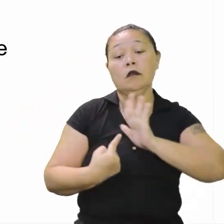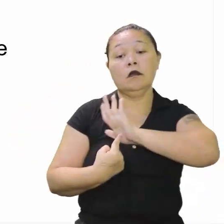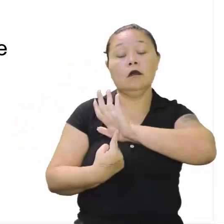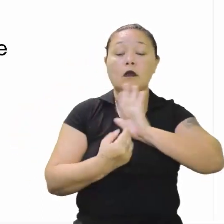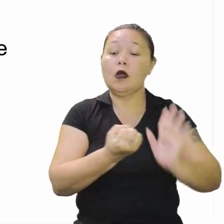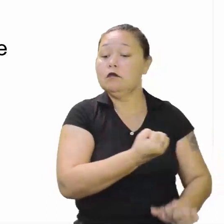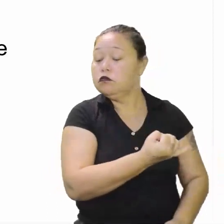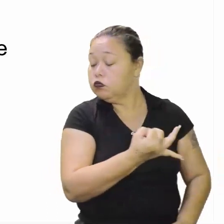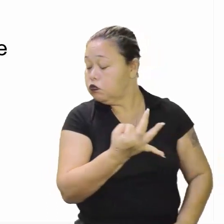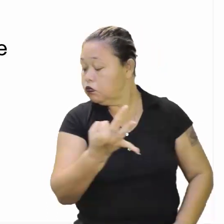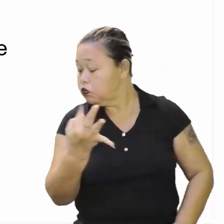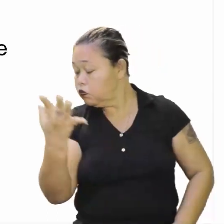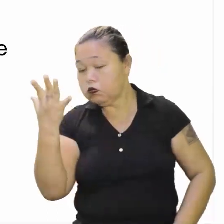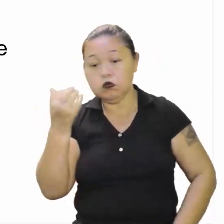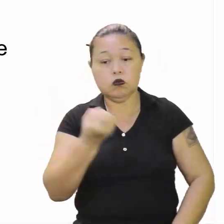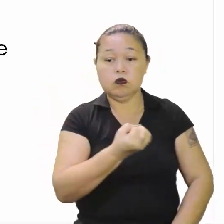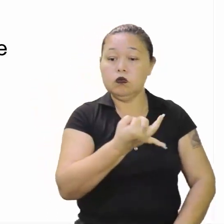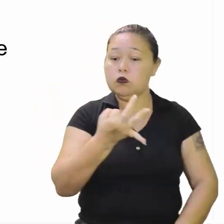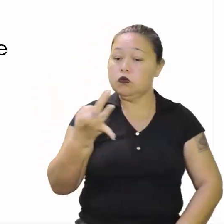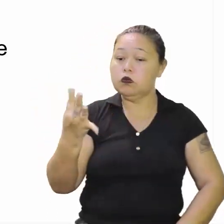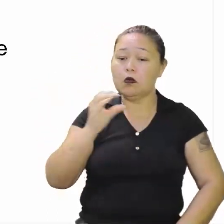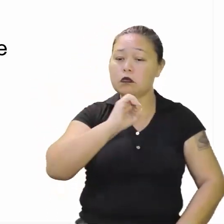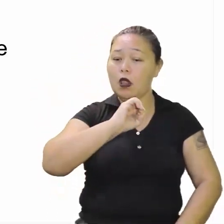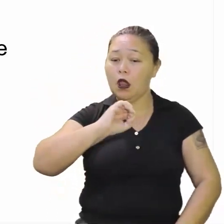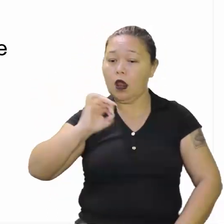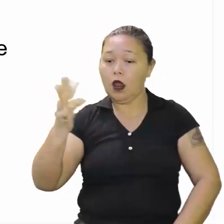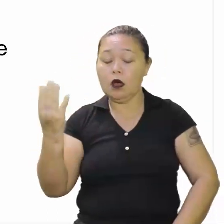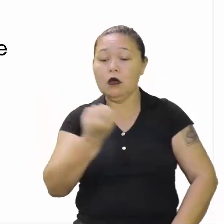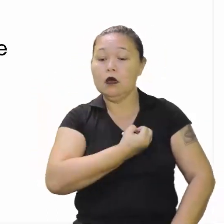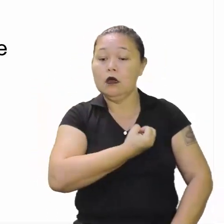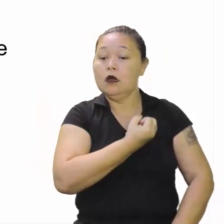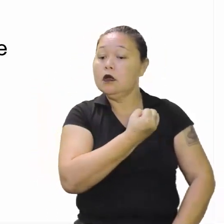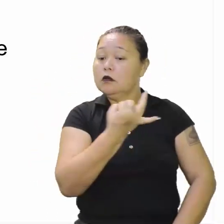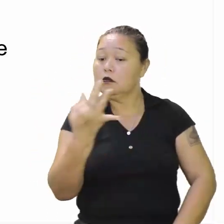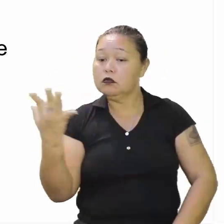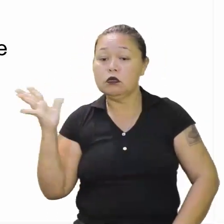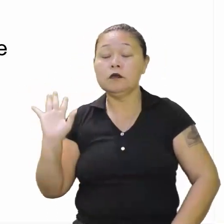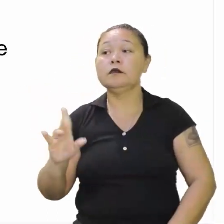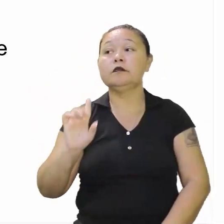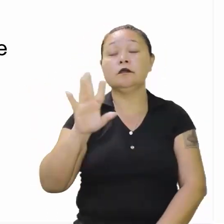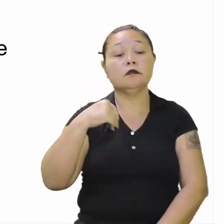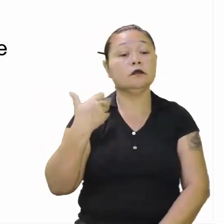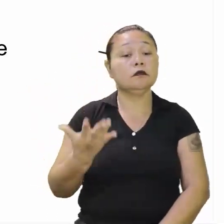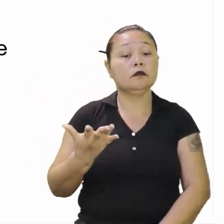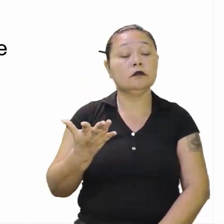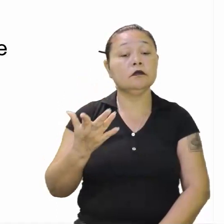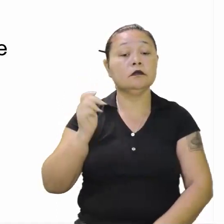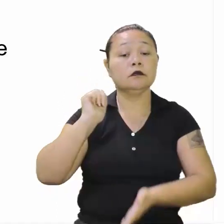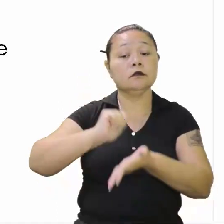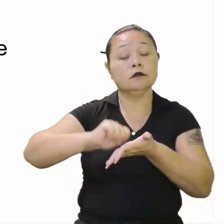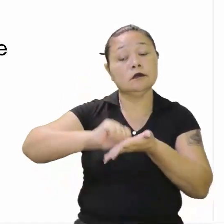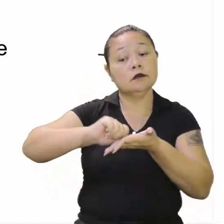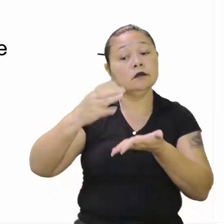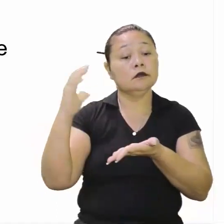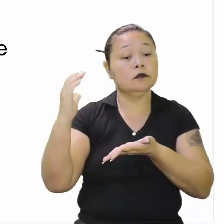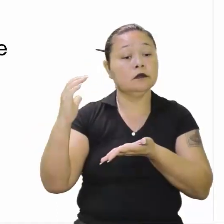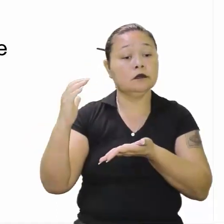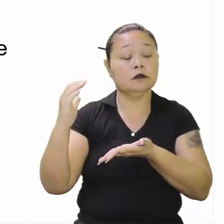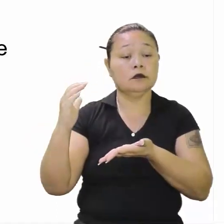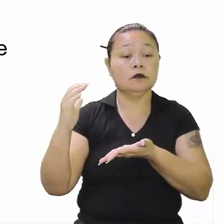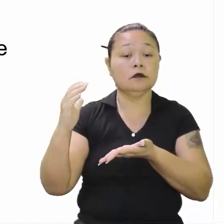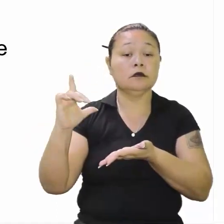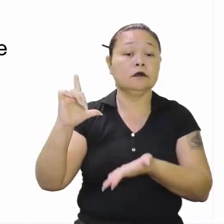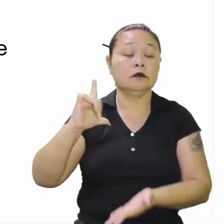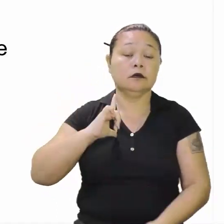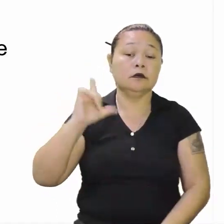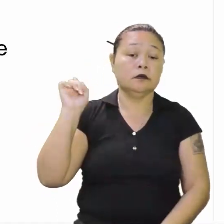que apresentam muitos algarismos, ou seja, muitos números. E aí, com relação à notação científica, nós